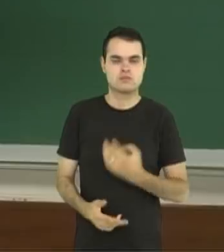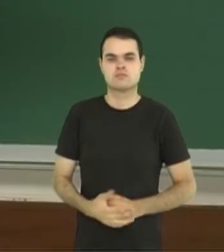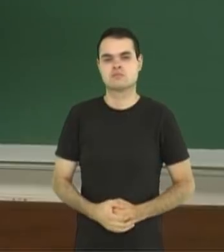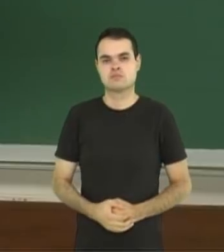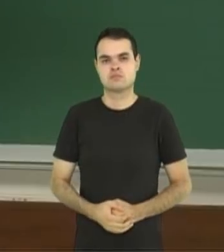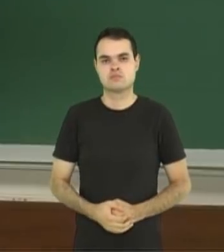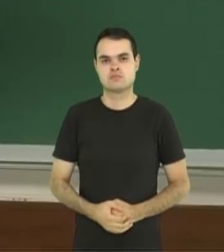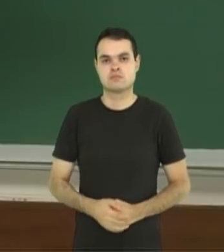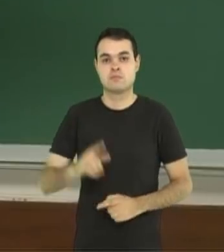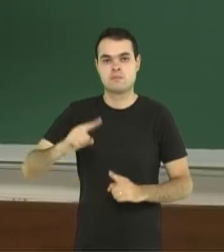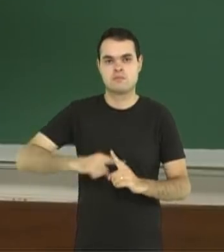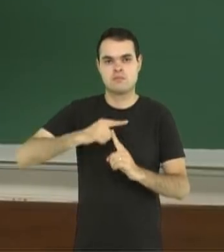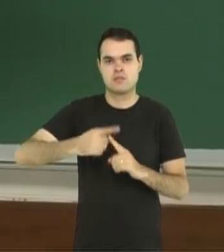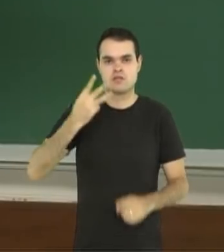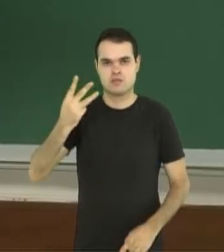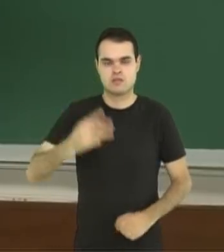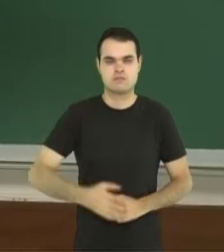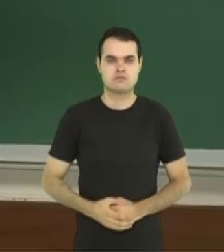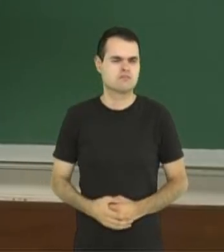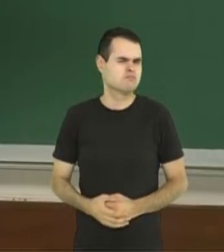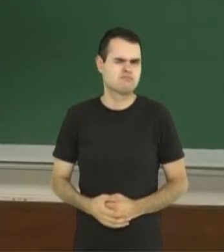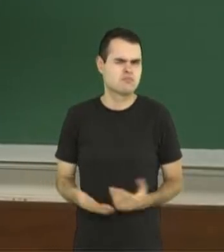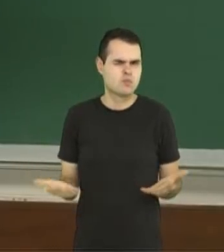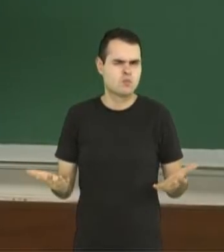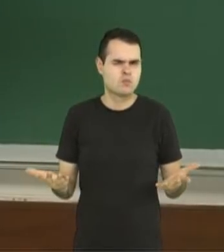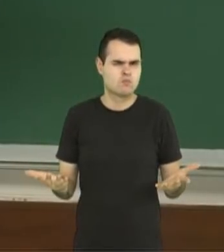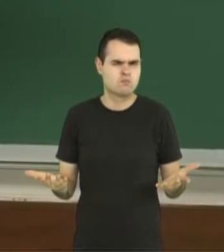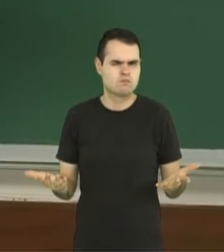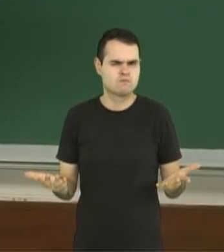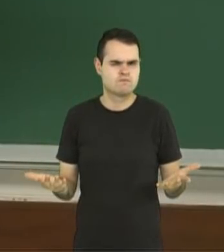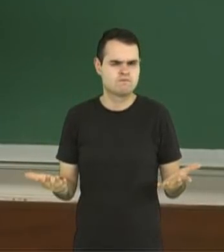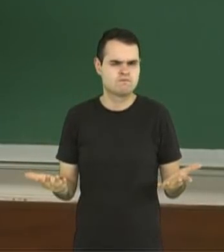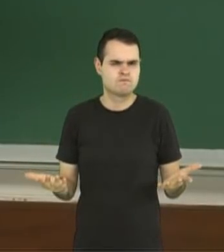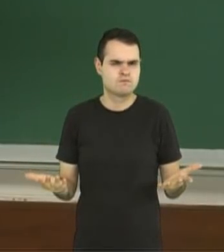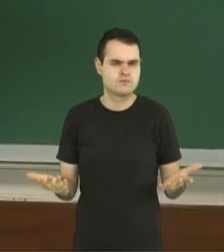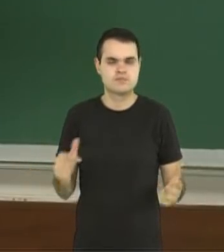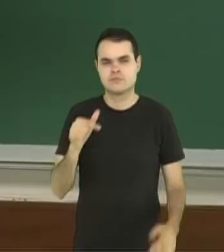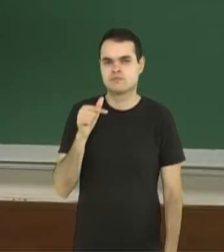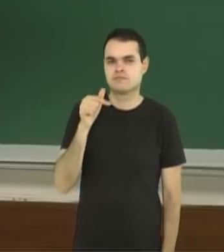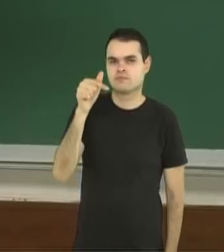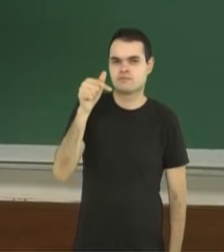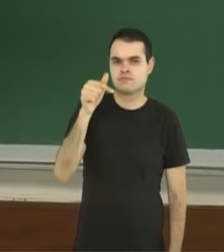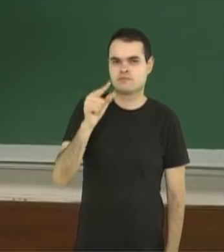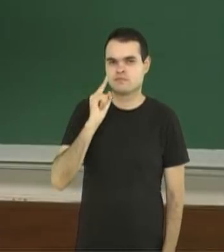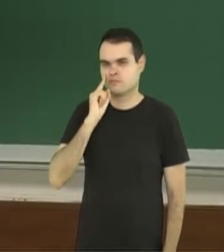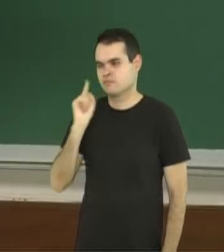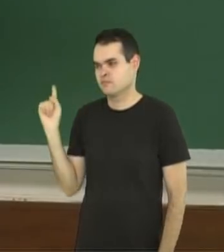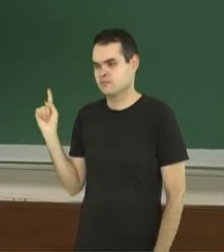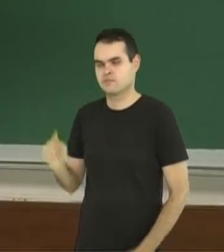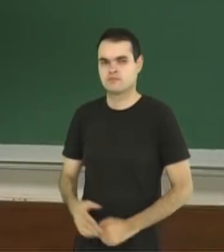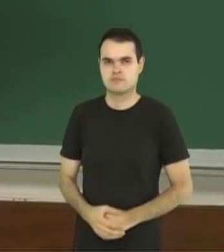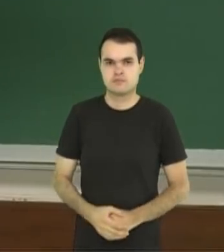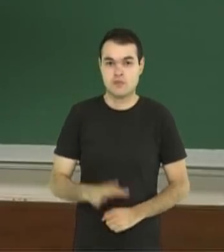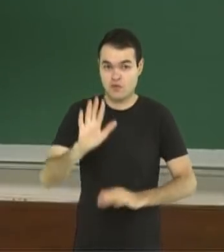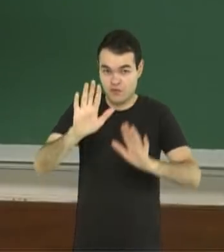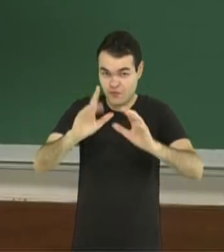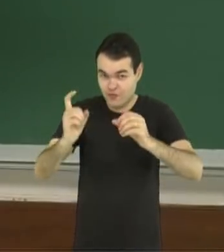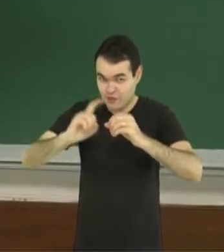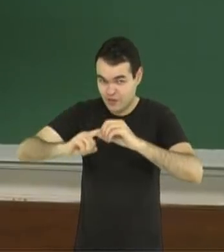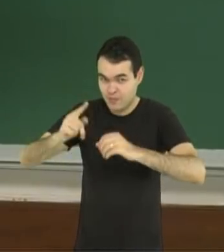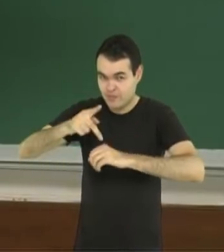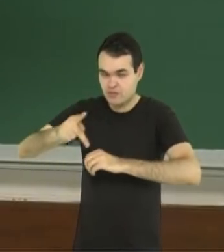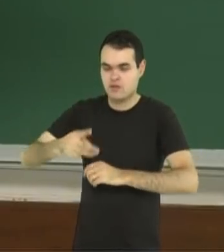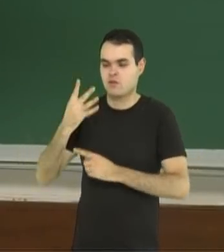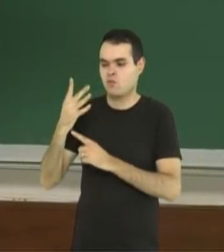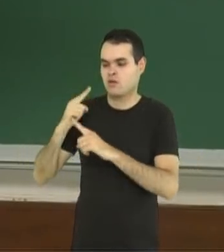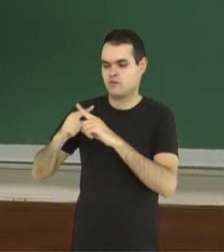4. Mais 3 é quanto será? É 7. Ó, 4, desculpa, vamos voltar aqui com a professora,